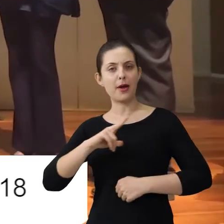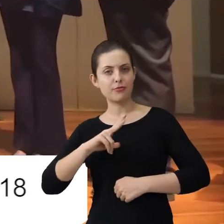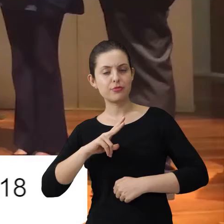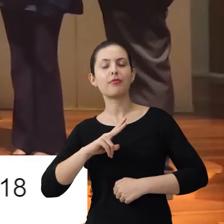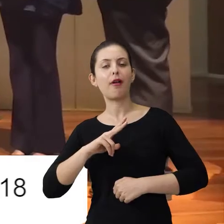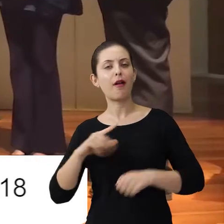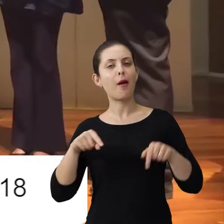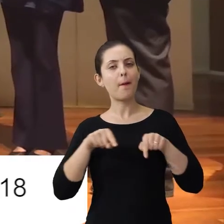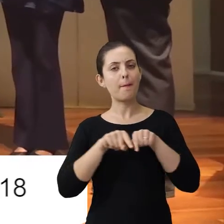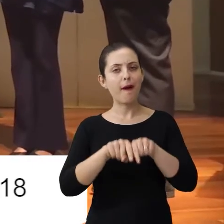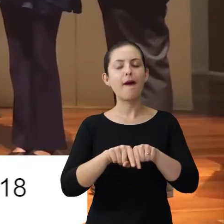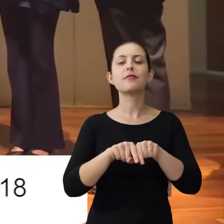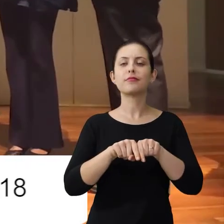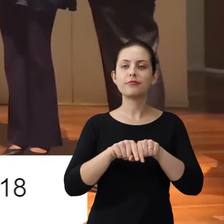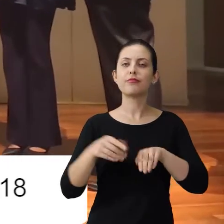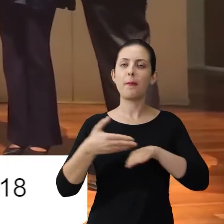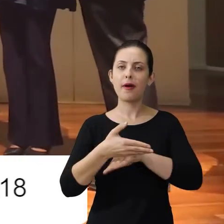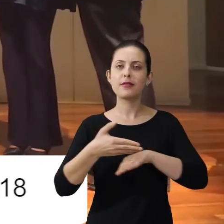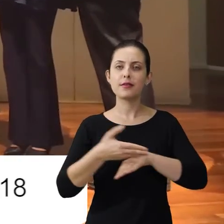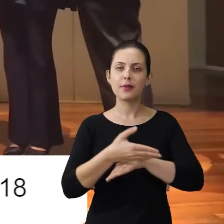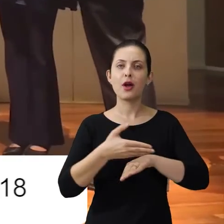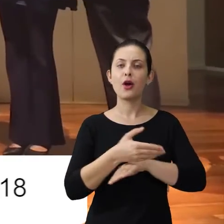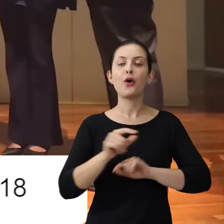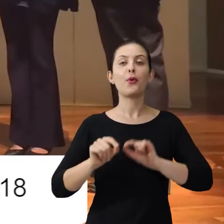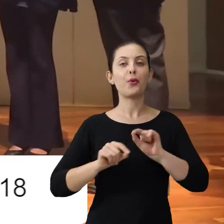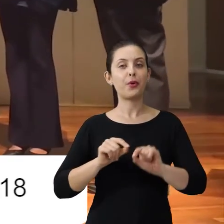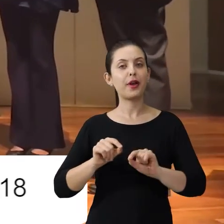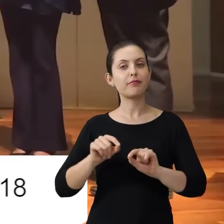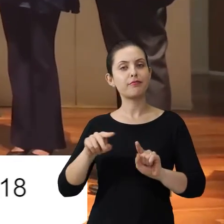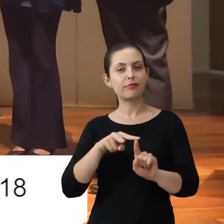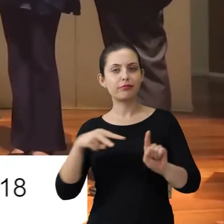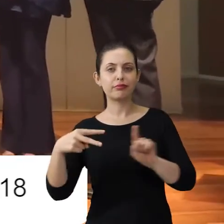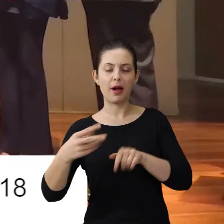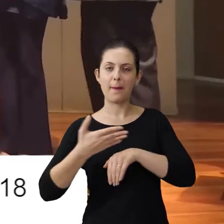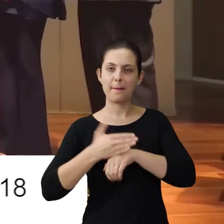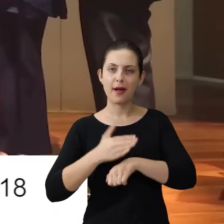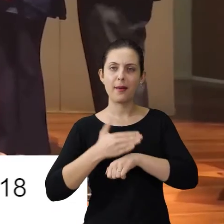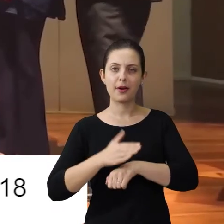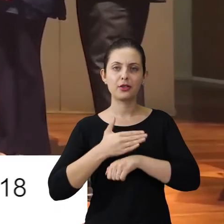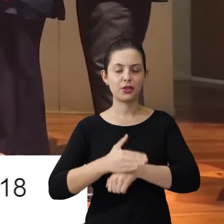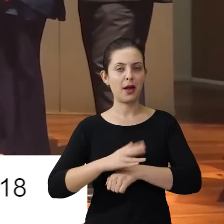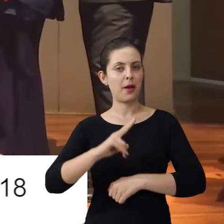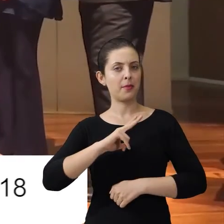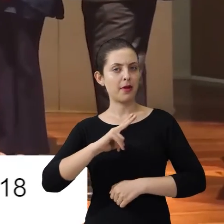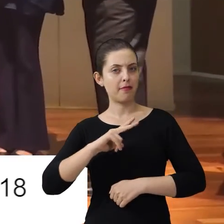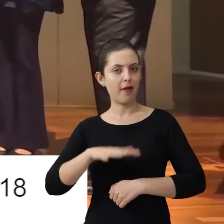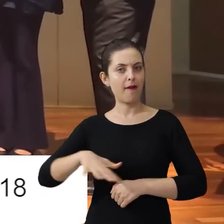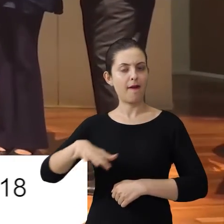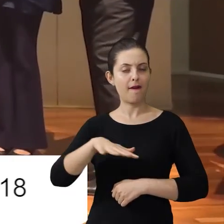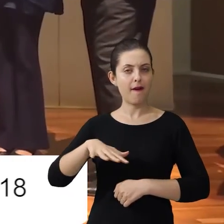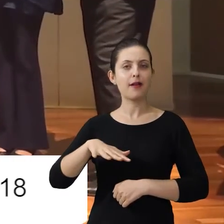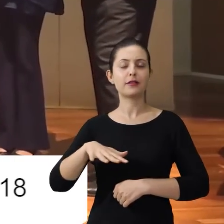conseguimos trazer para nossas promotorias de justiça um pouco das boas práticas da iniciativa privada, o que